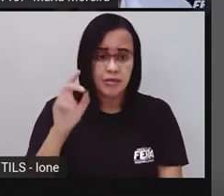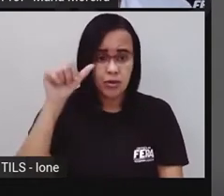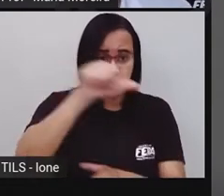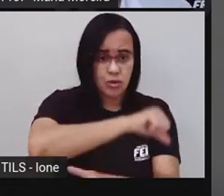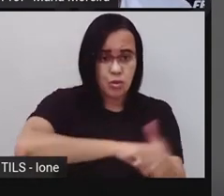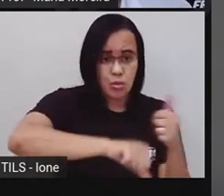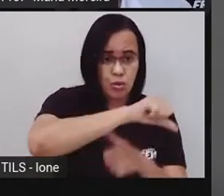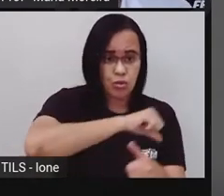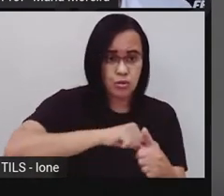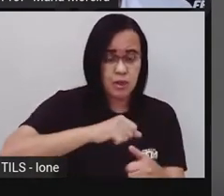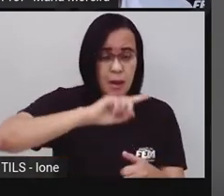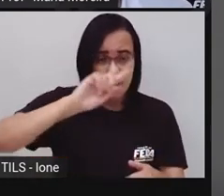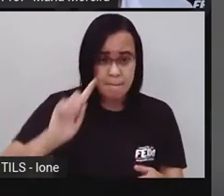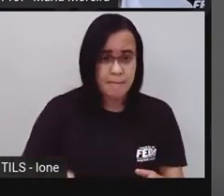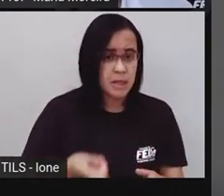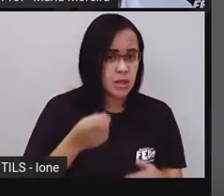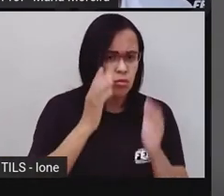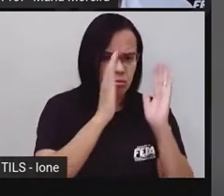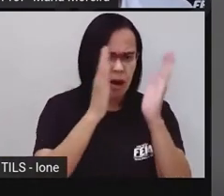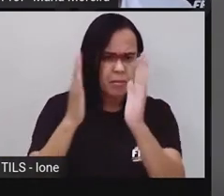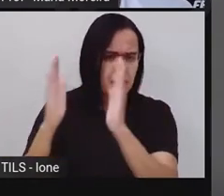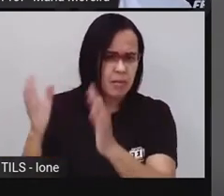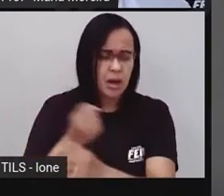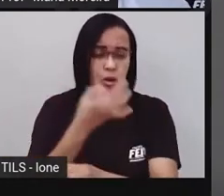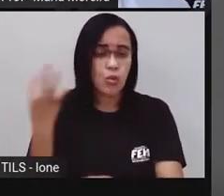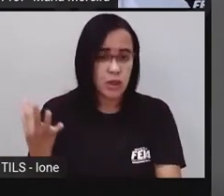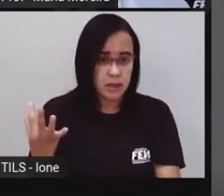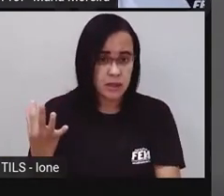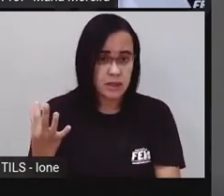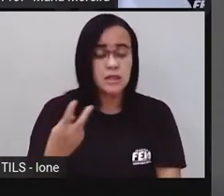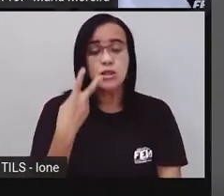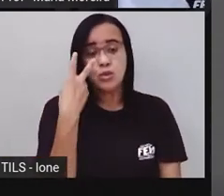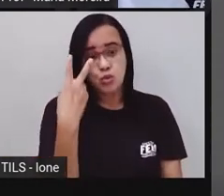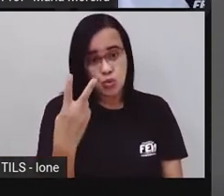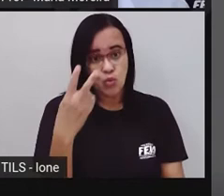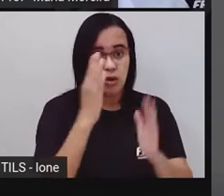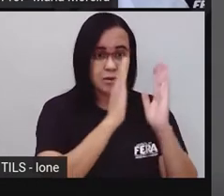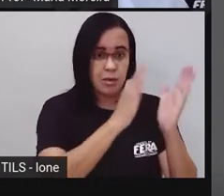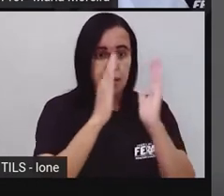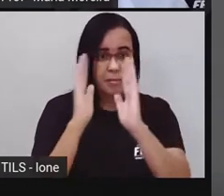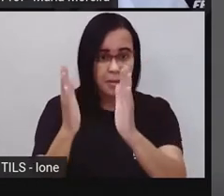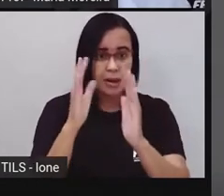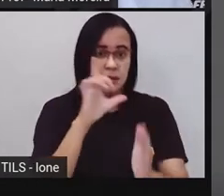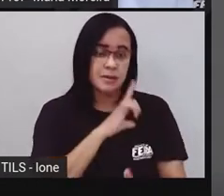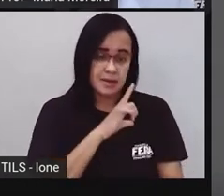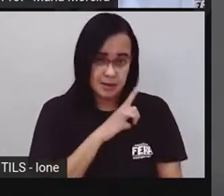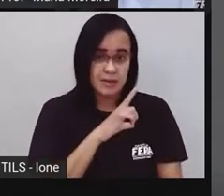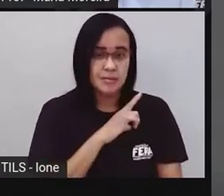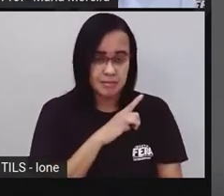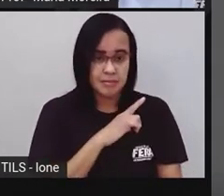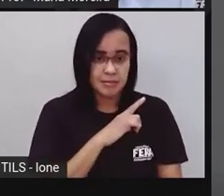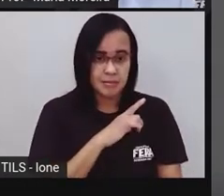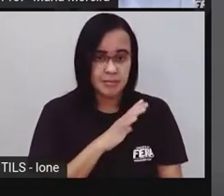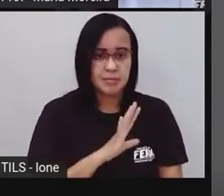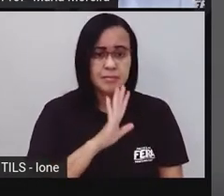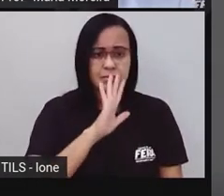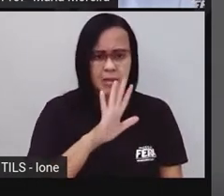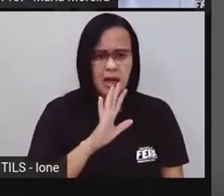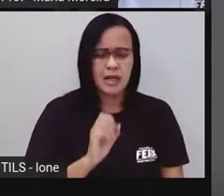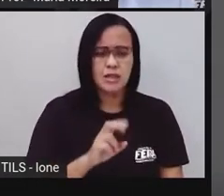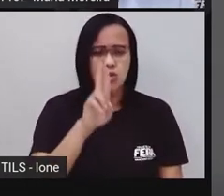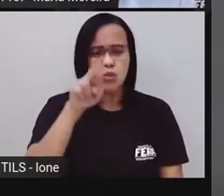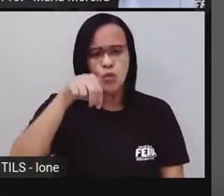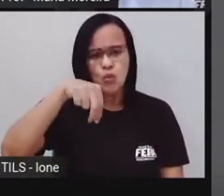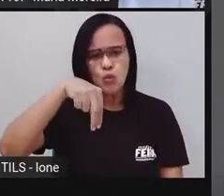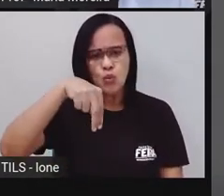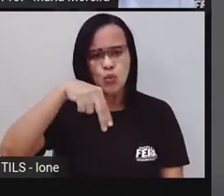passa a possuir Quantas classes ó duas classes o número possui quantas unidades ao todo